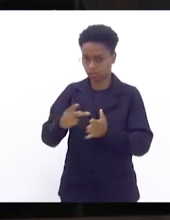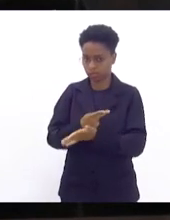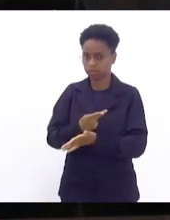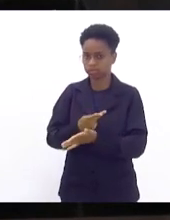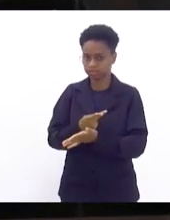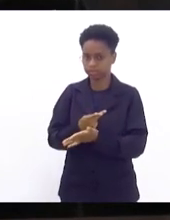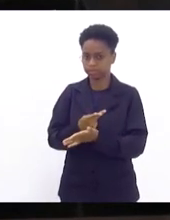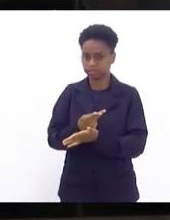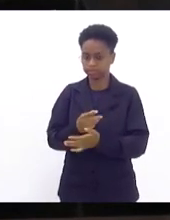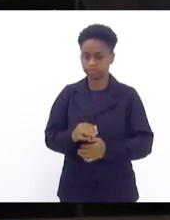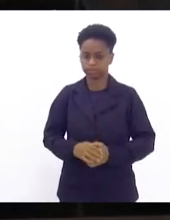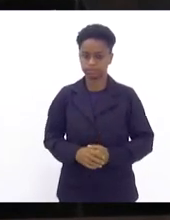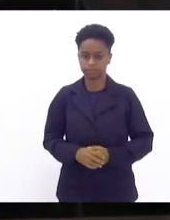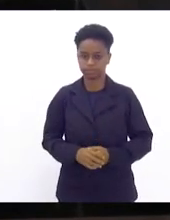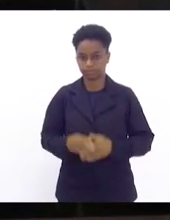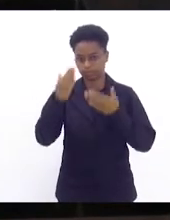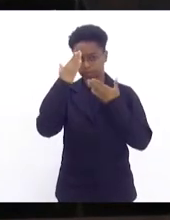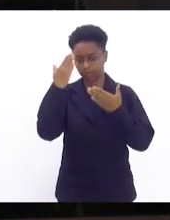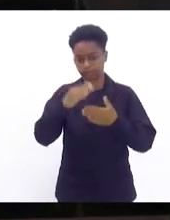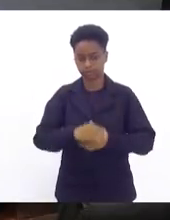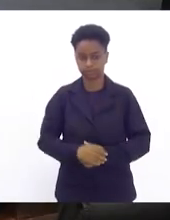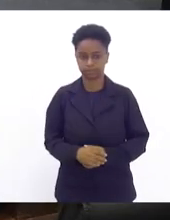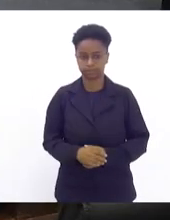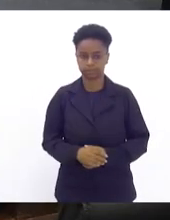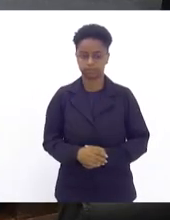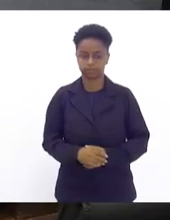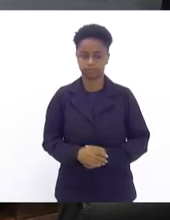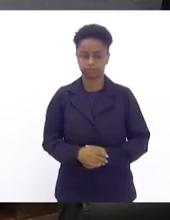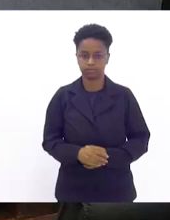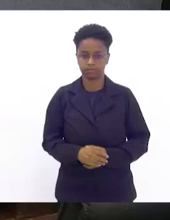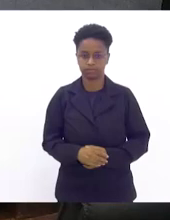vir ser feita. Muito obrigado.